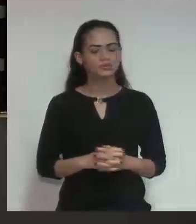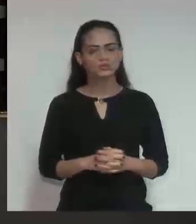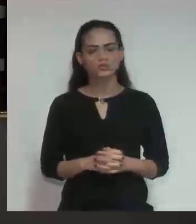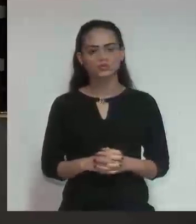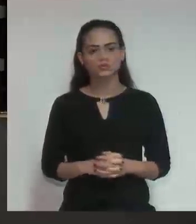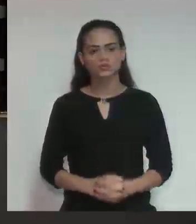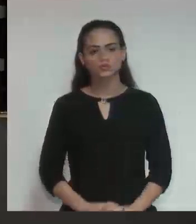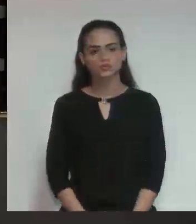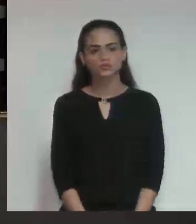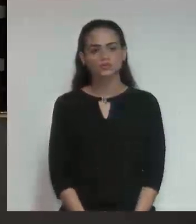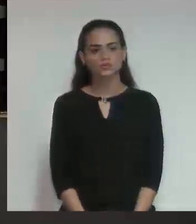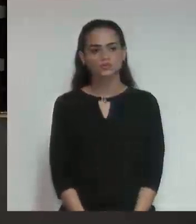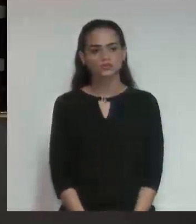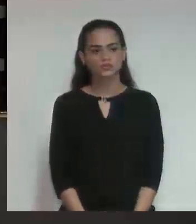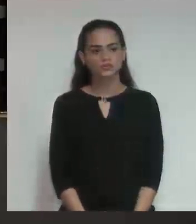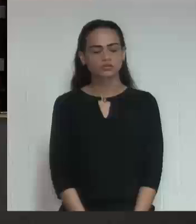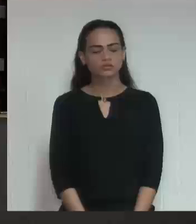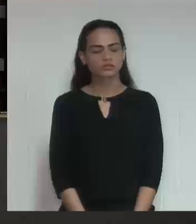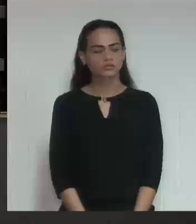Então.